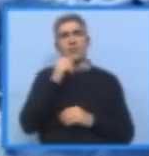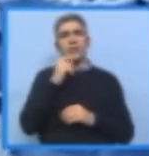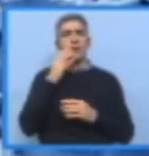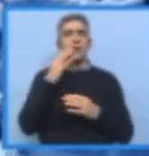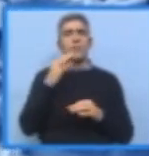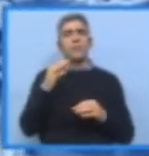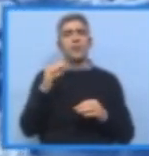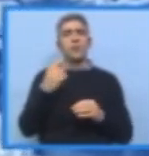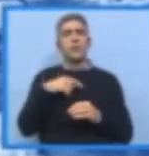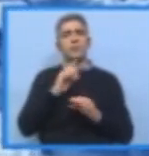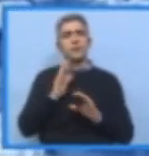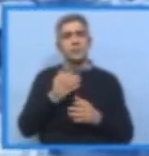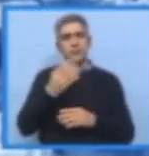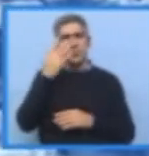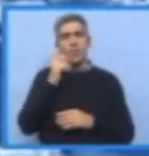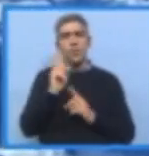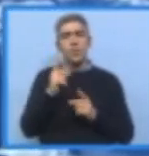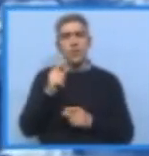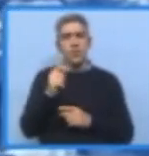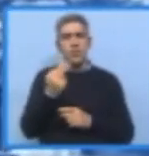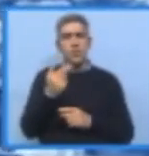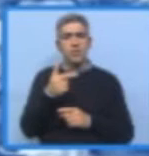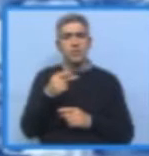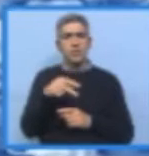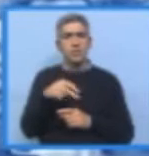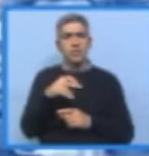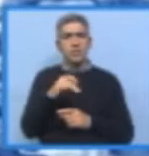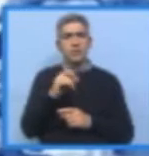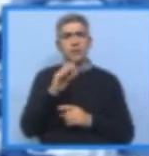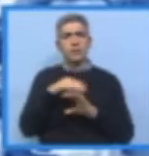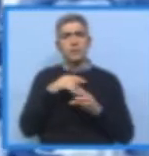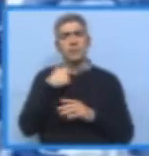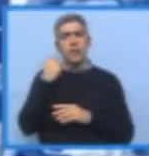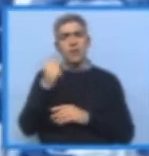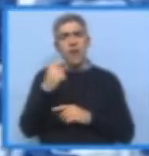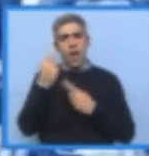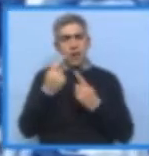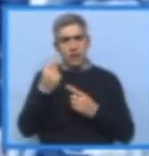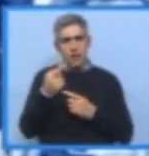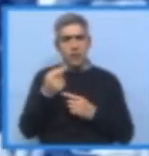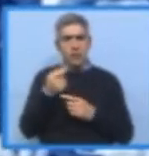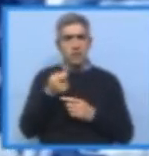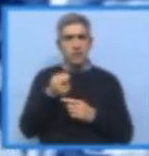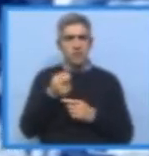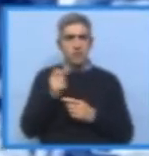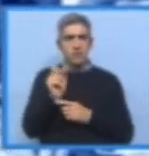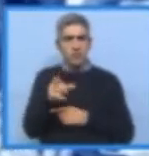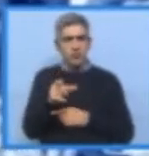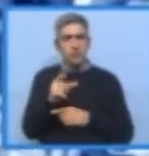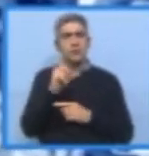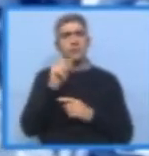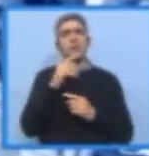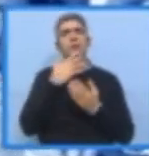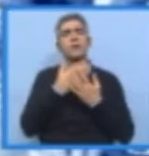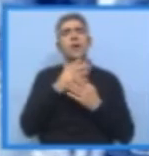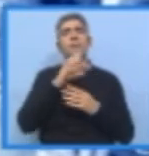portanto, nós temos que saber primeiro o que é a eutanásia, que é ativamente matar alguém. E, por outro lado, onde é que isso levou os